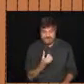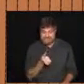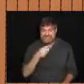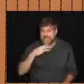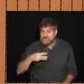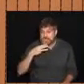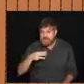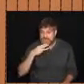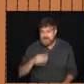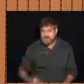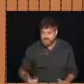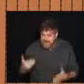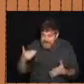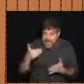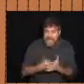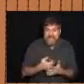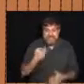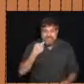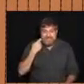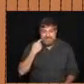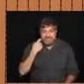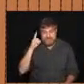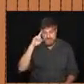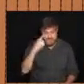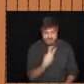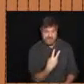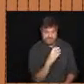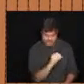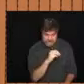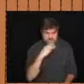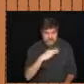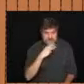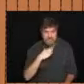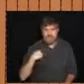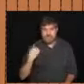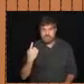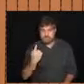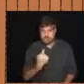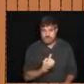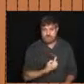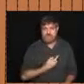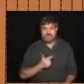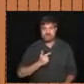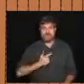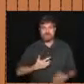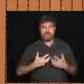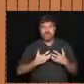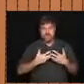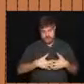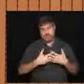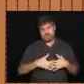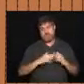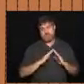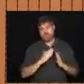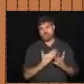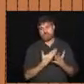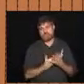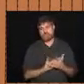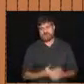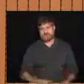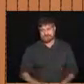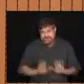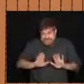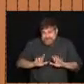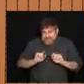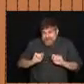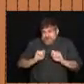março, até sexta-feira, dia 20, nós vamos manter o funcionamento das escolas. Mas